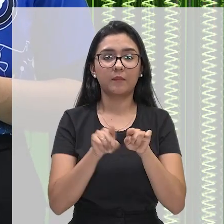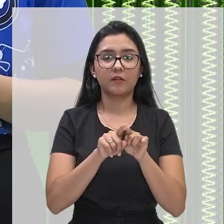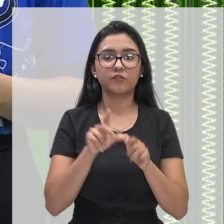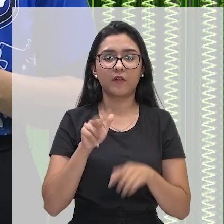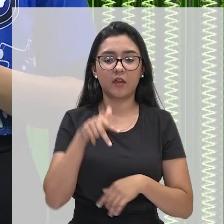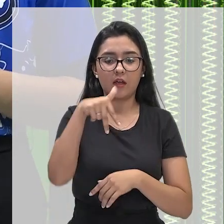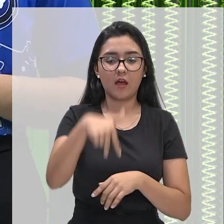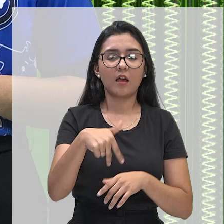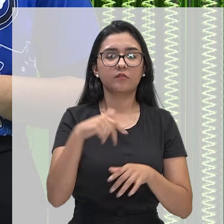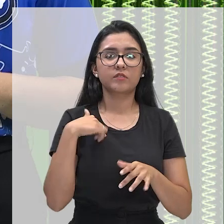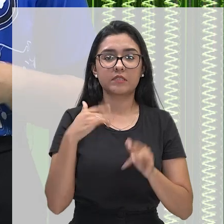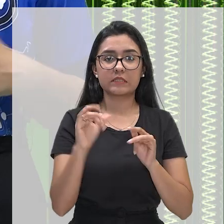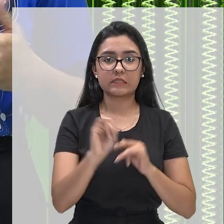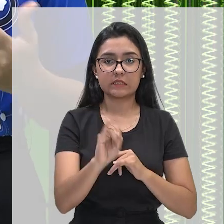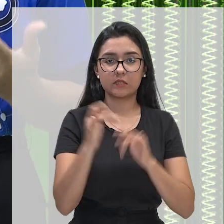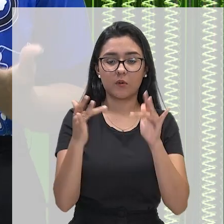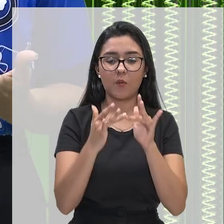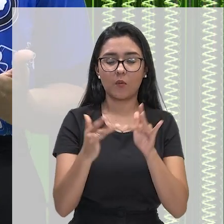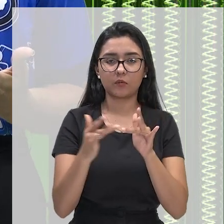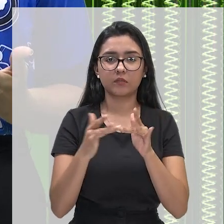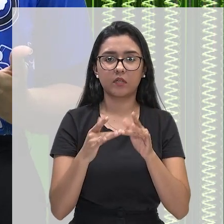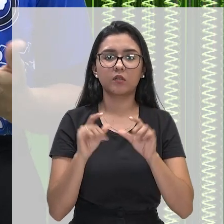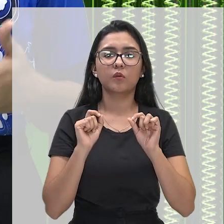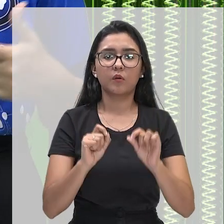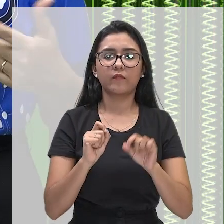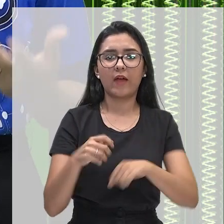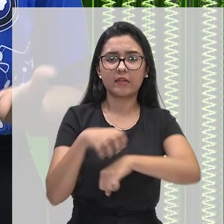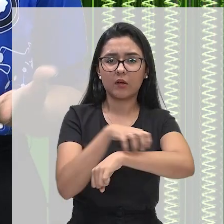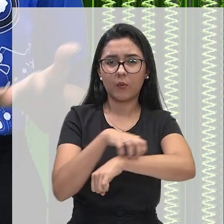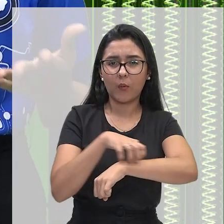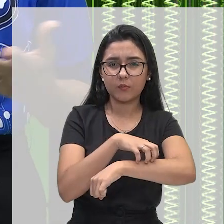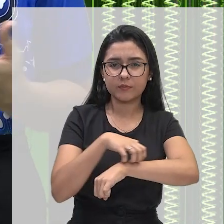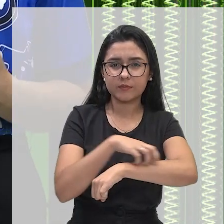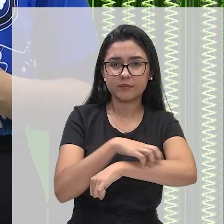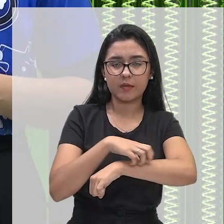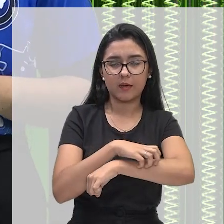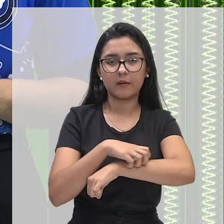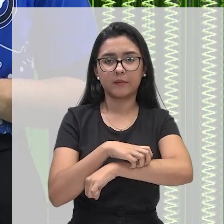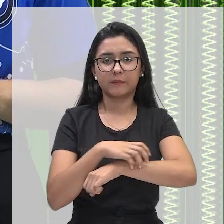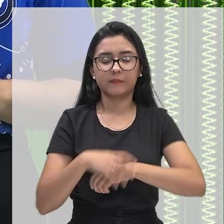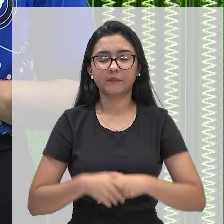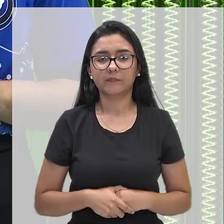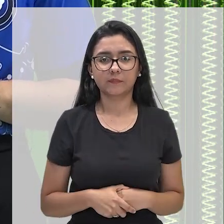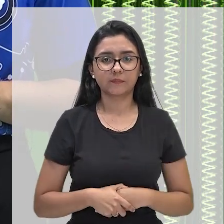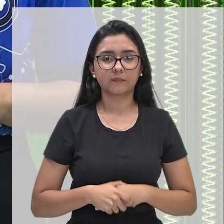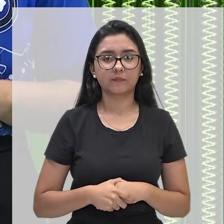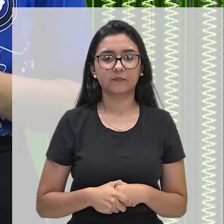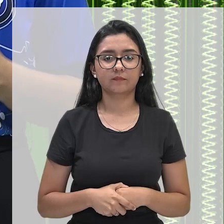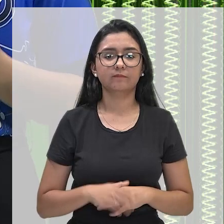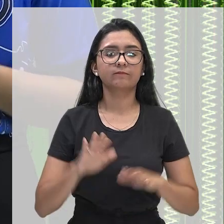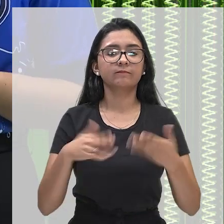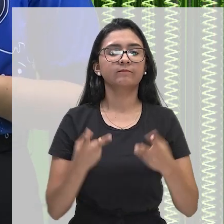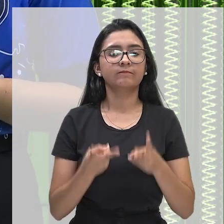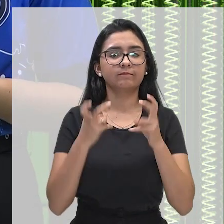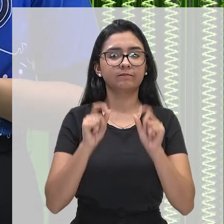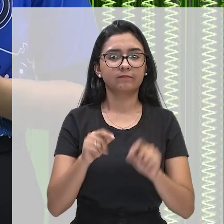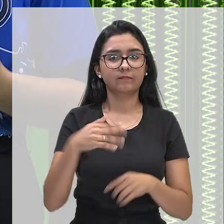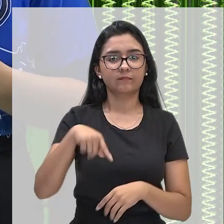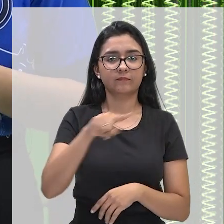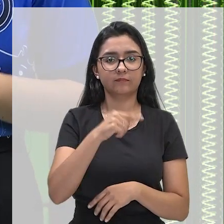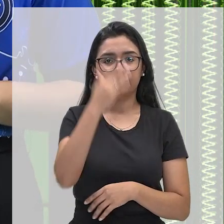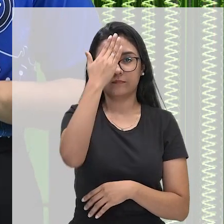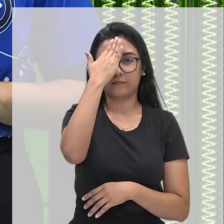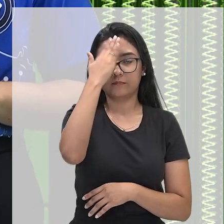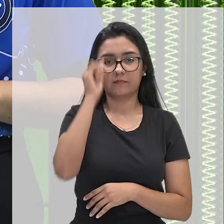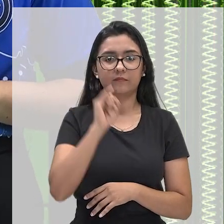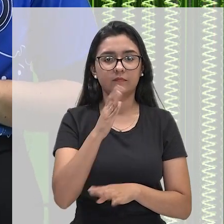na água, o contato com essas espículas vai causar uma coceira e irritação na pele. Então, agora você já sabe,